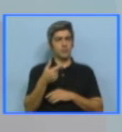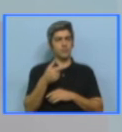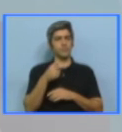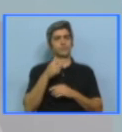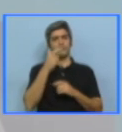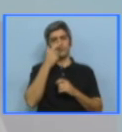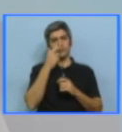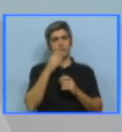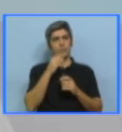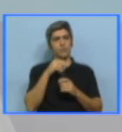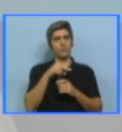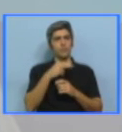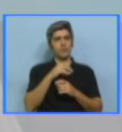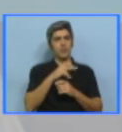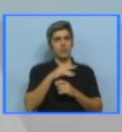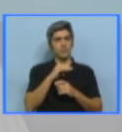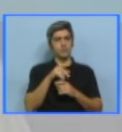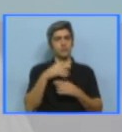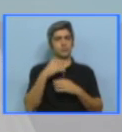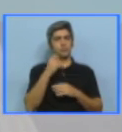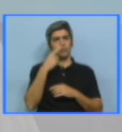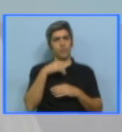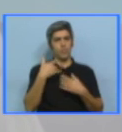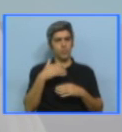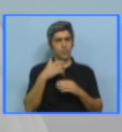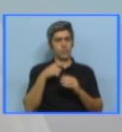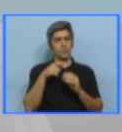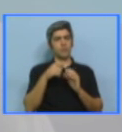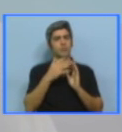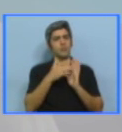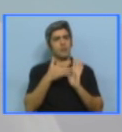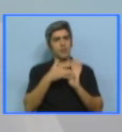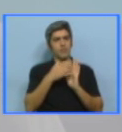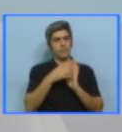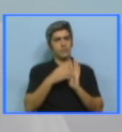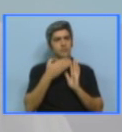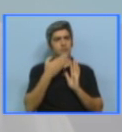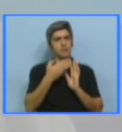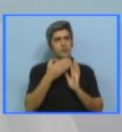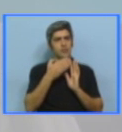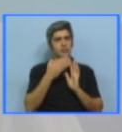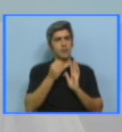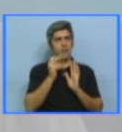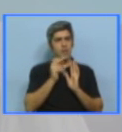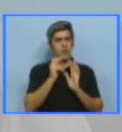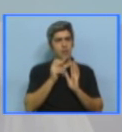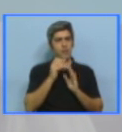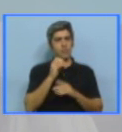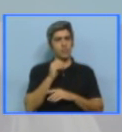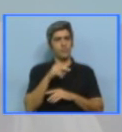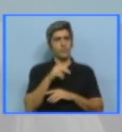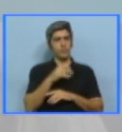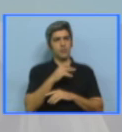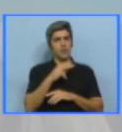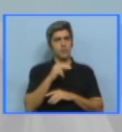Missionários Comunianos em Portugal, uma história singular, é o título de um livro que conta a história de 7 décadas de presença dos comunianos em Portugal. Uma história